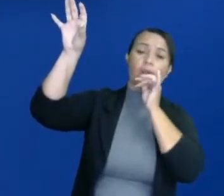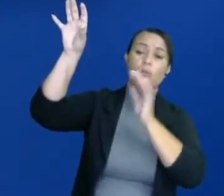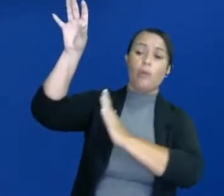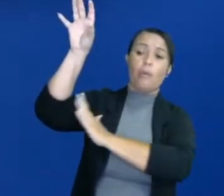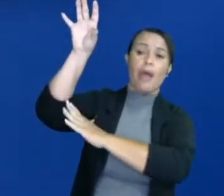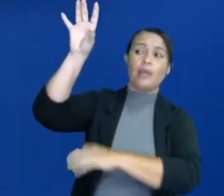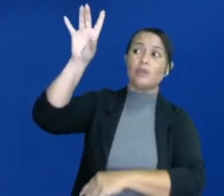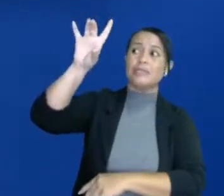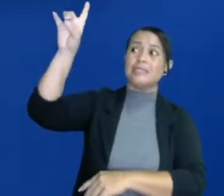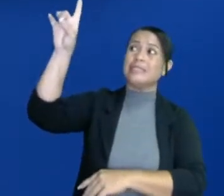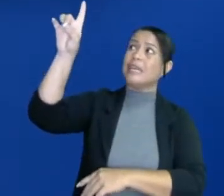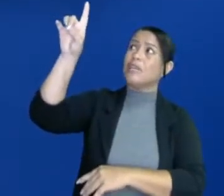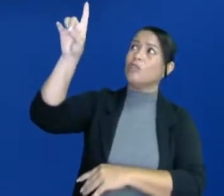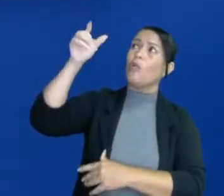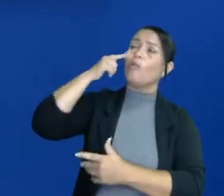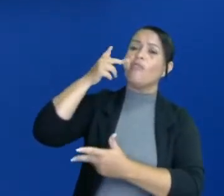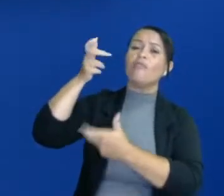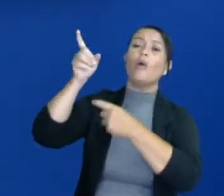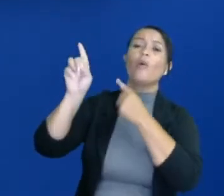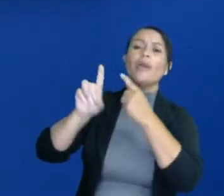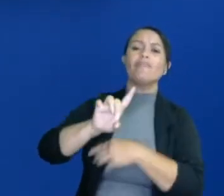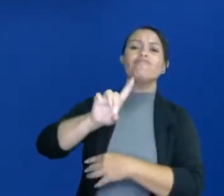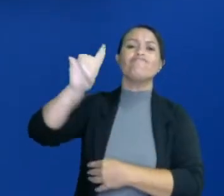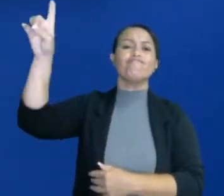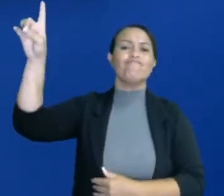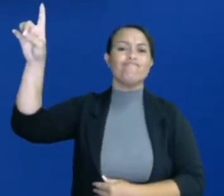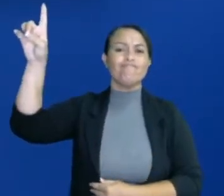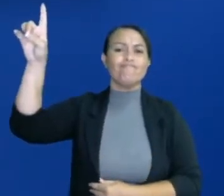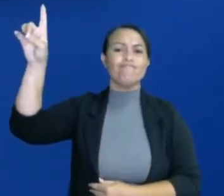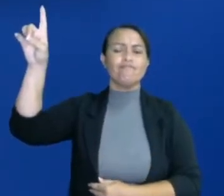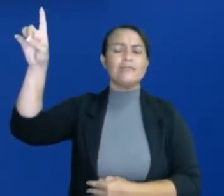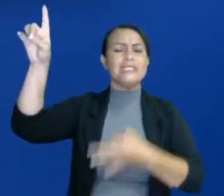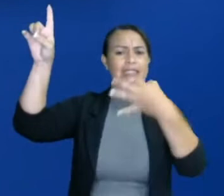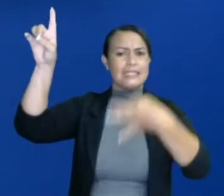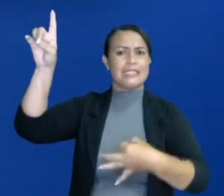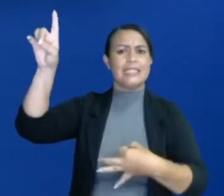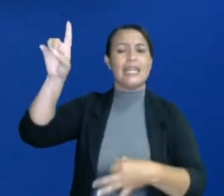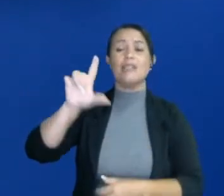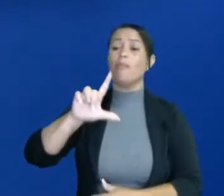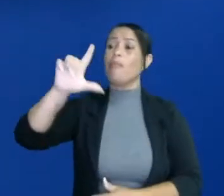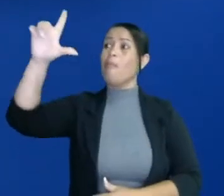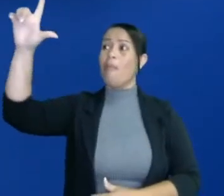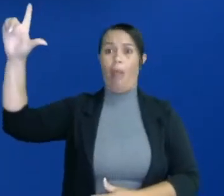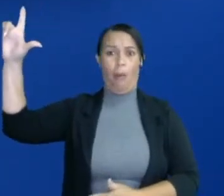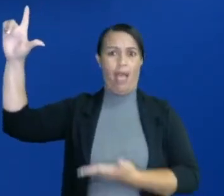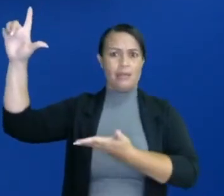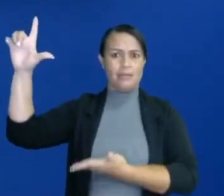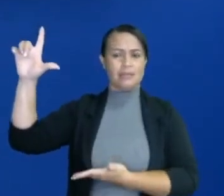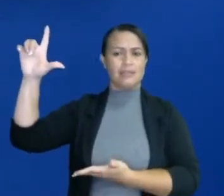direito na direção do Sol, você estaria apontando, obviamente, para o leste, tá ok?